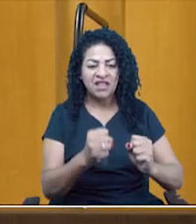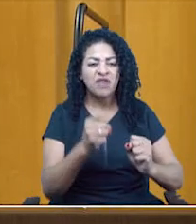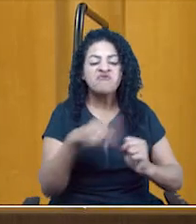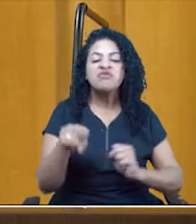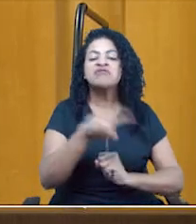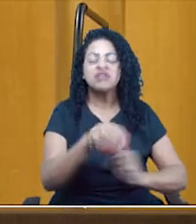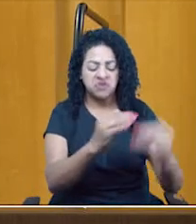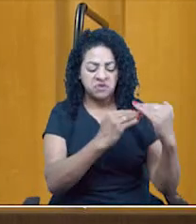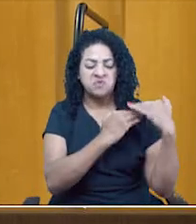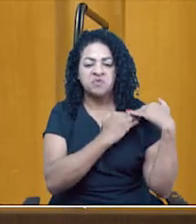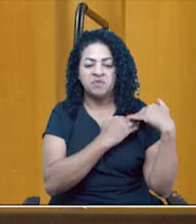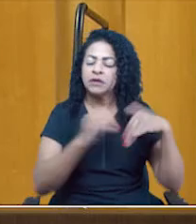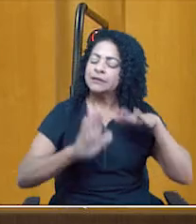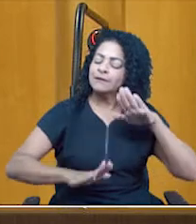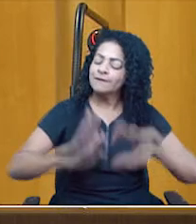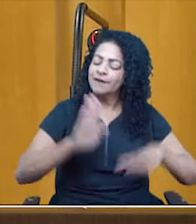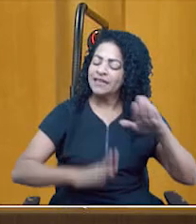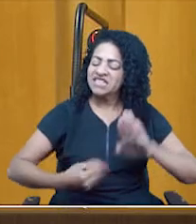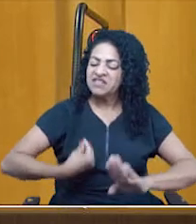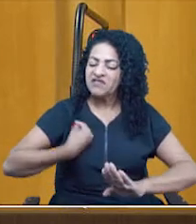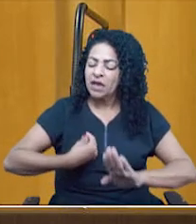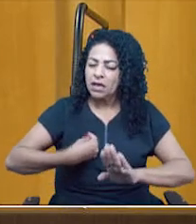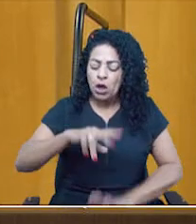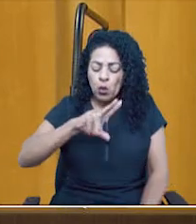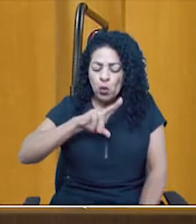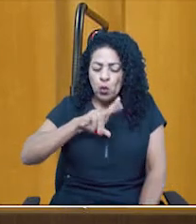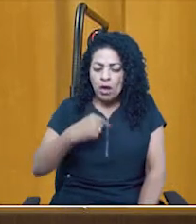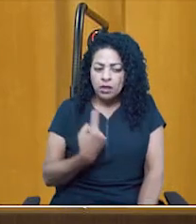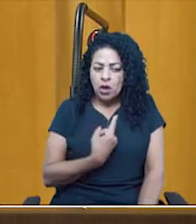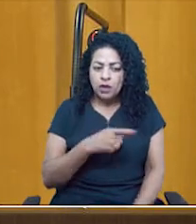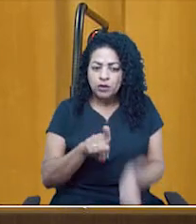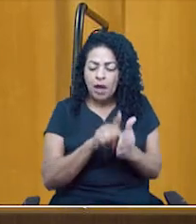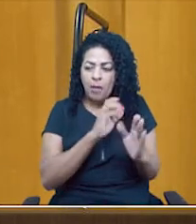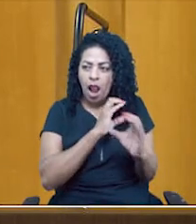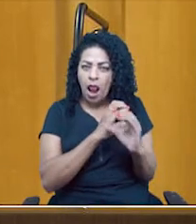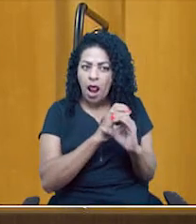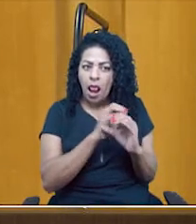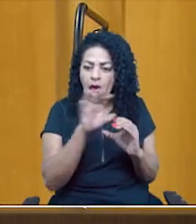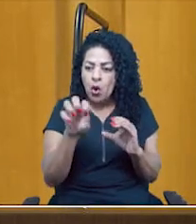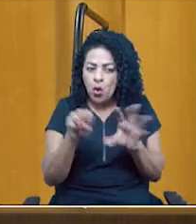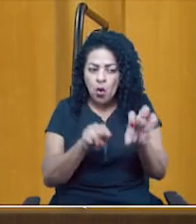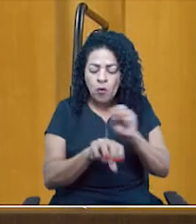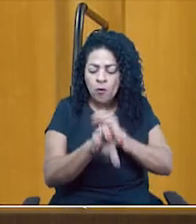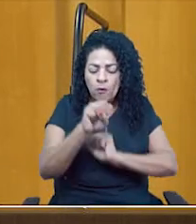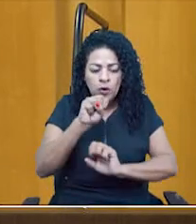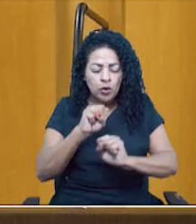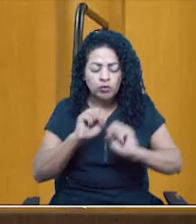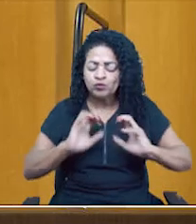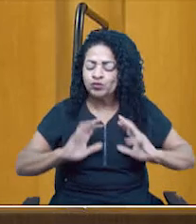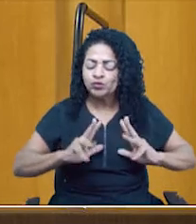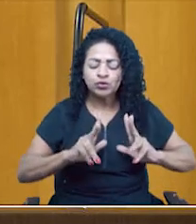vida privada, quando nos comunicamos, colhemos os ônus e os